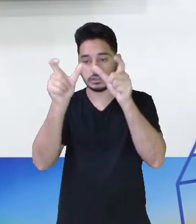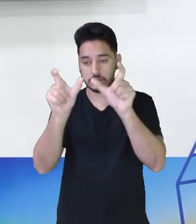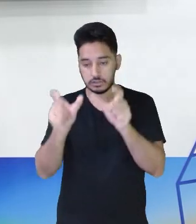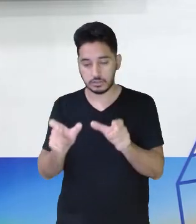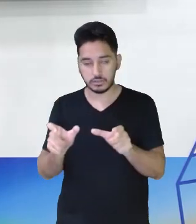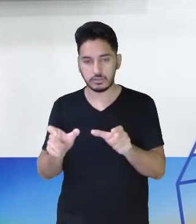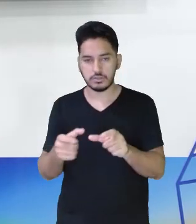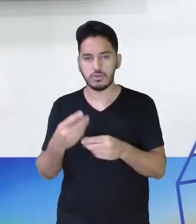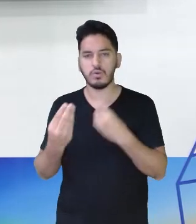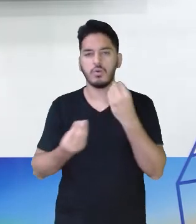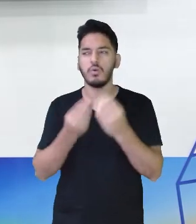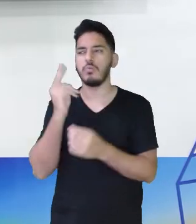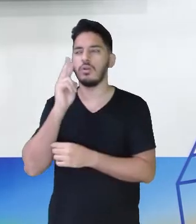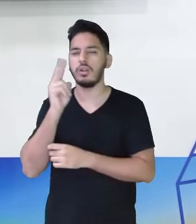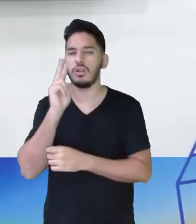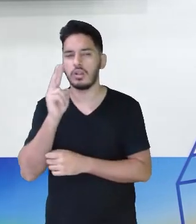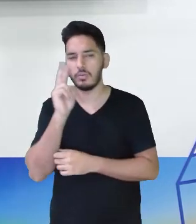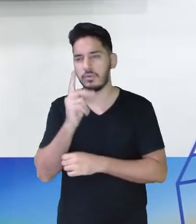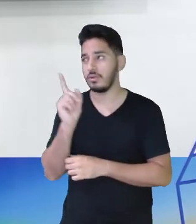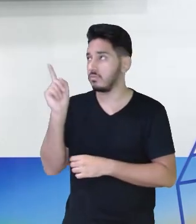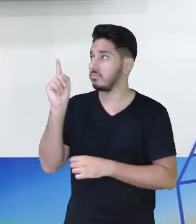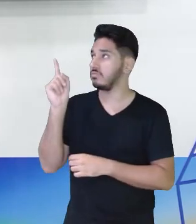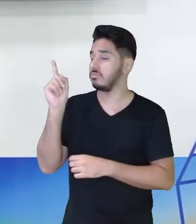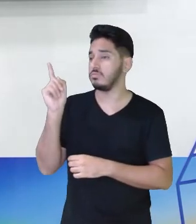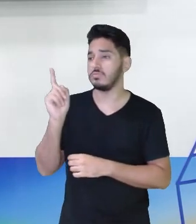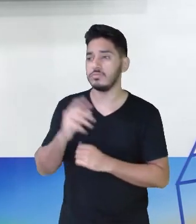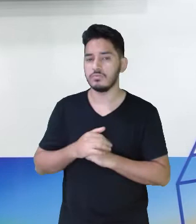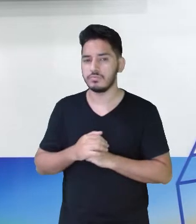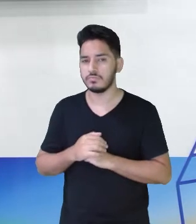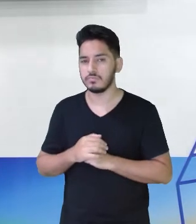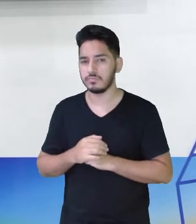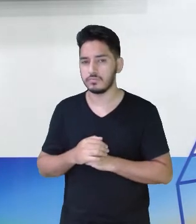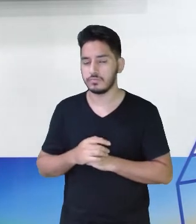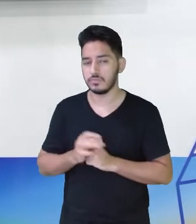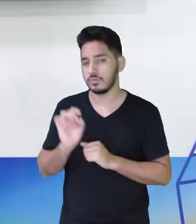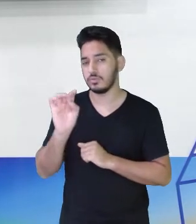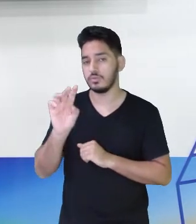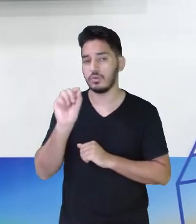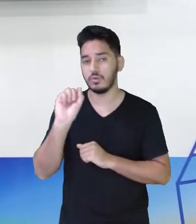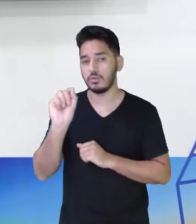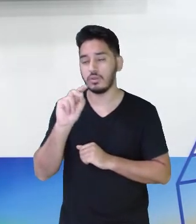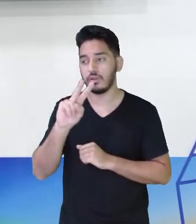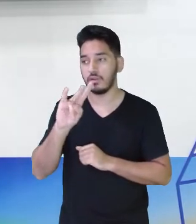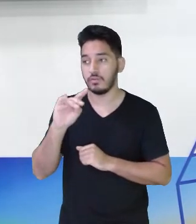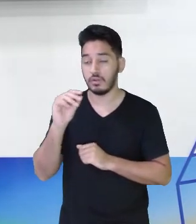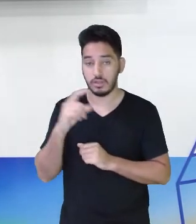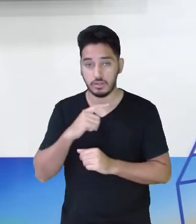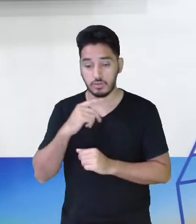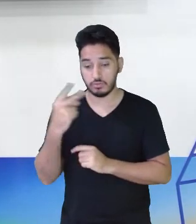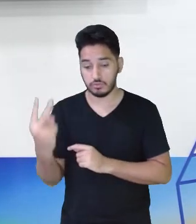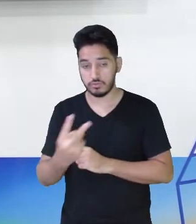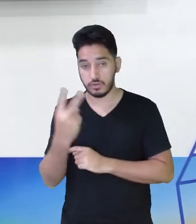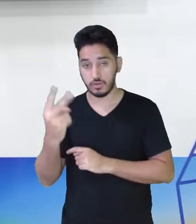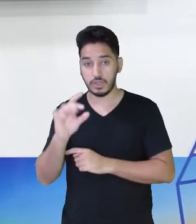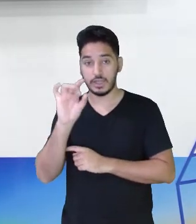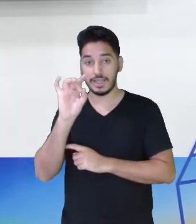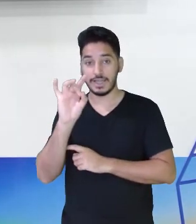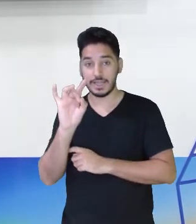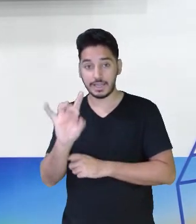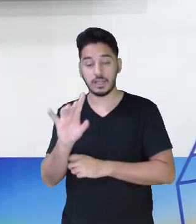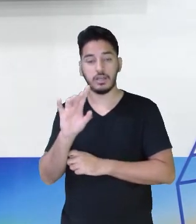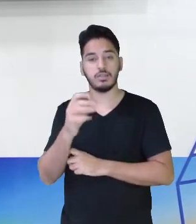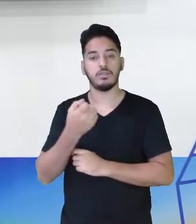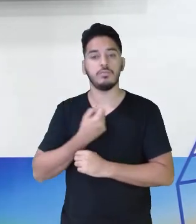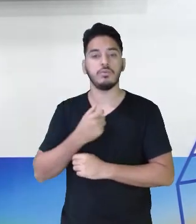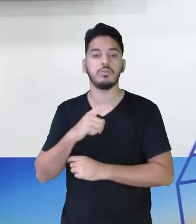como? Lembra do quadro aqui? Eu só vou colocar os valores que cada algarismo